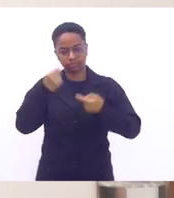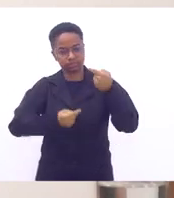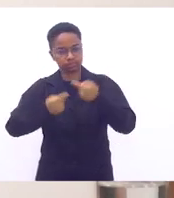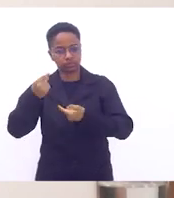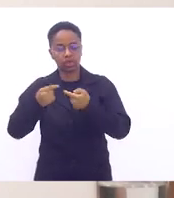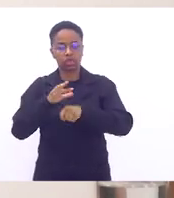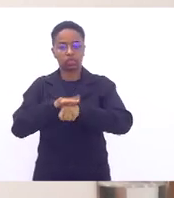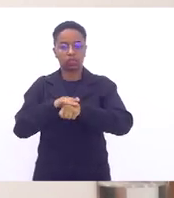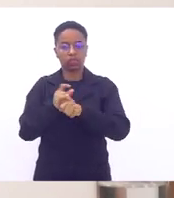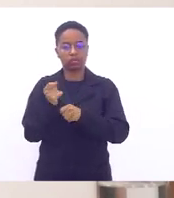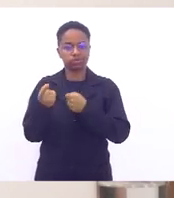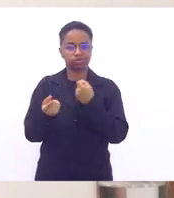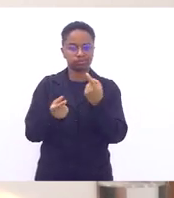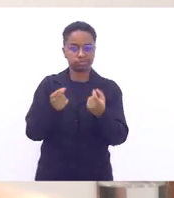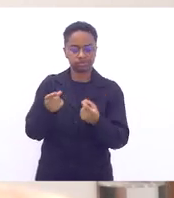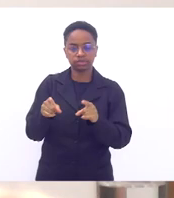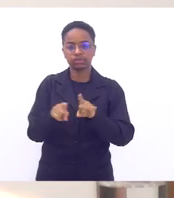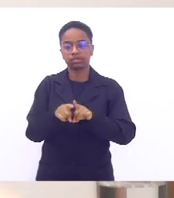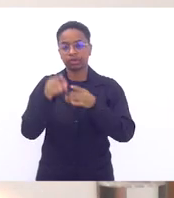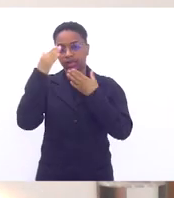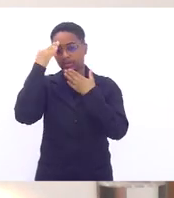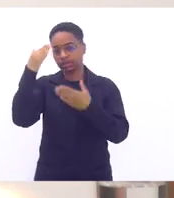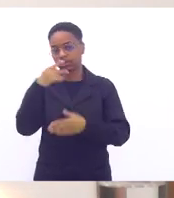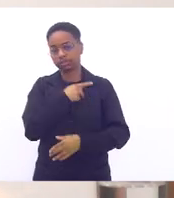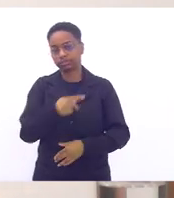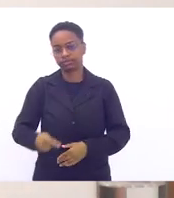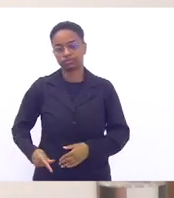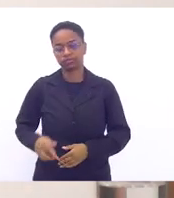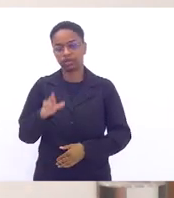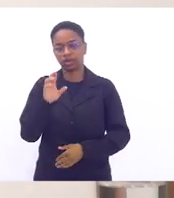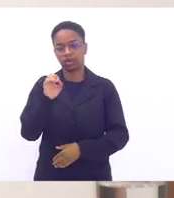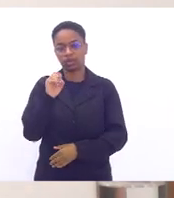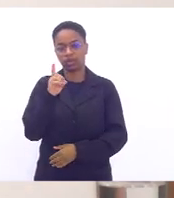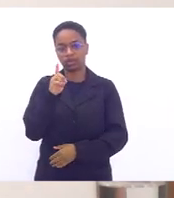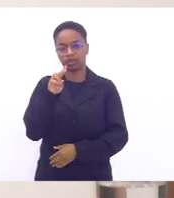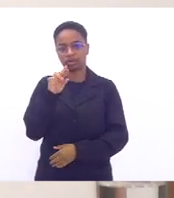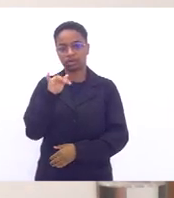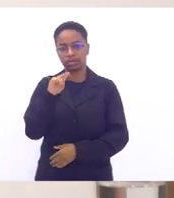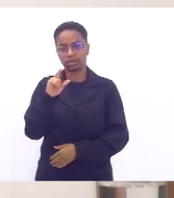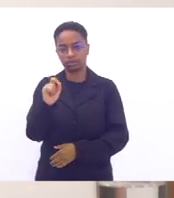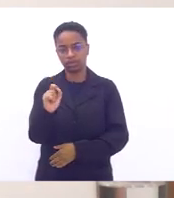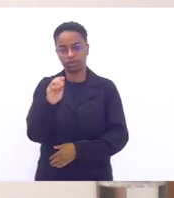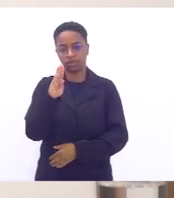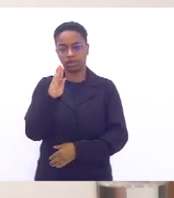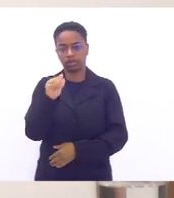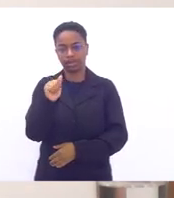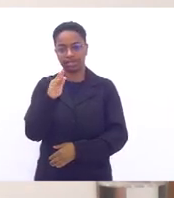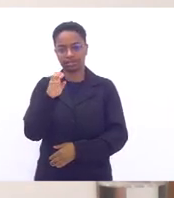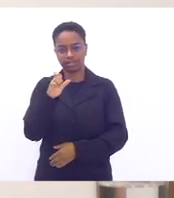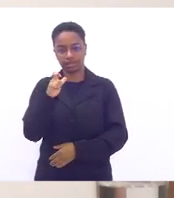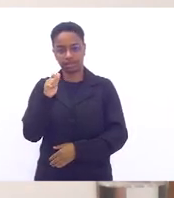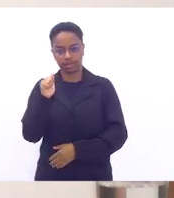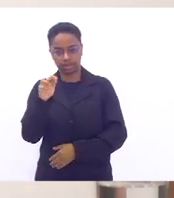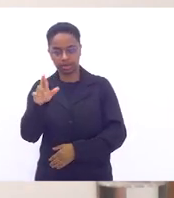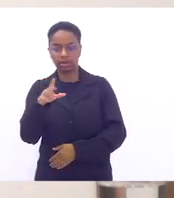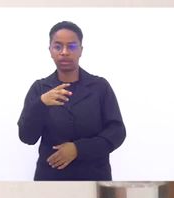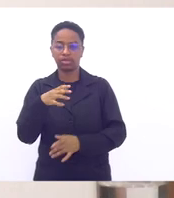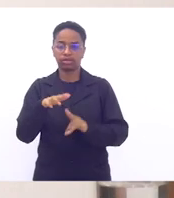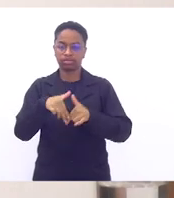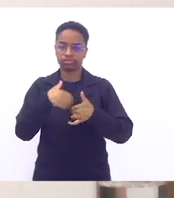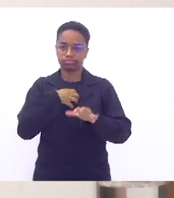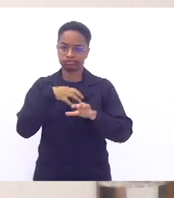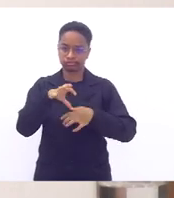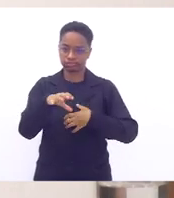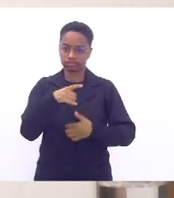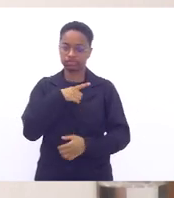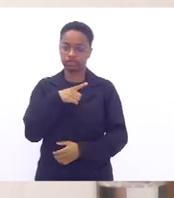raras eu queria que agradecer ao Presidente Rodrigo Bacelar pela sensibilidade que ele teve vou fazer um